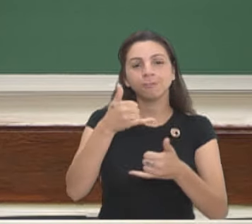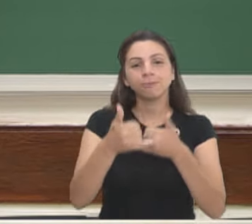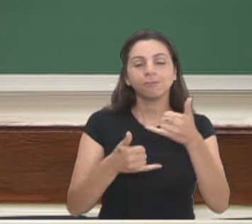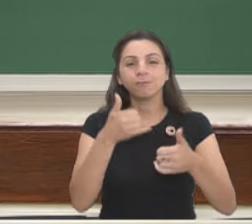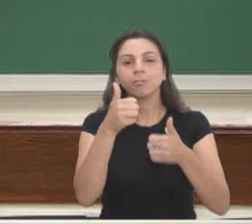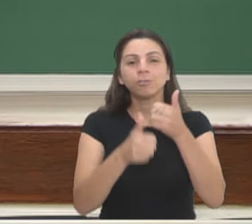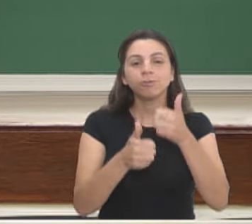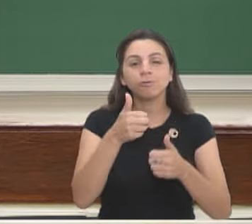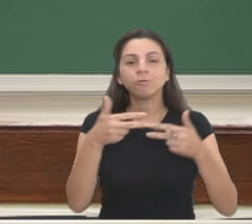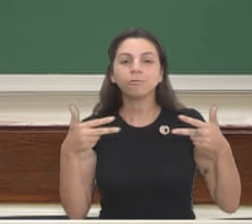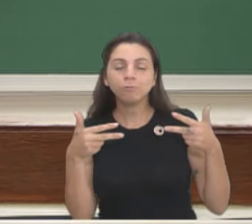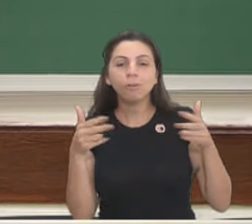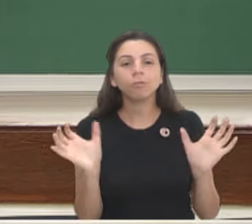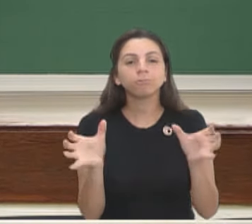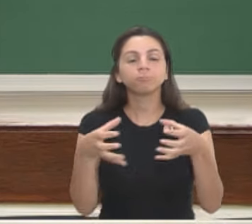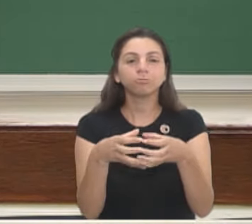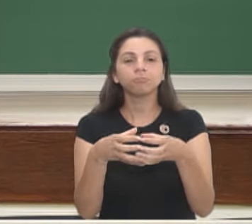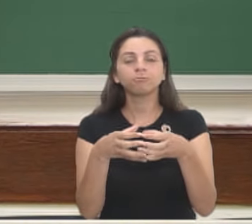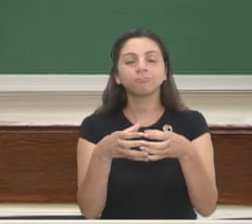no slide.